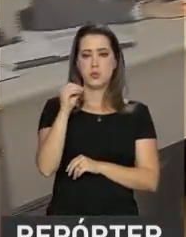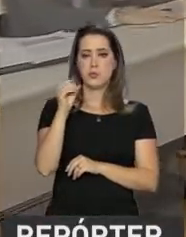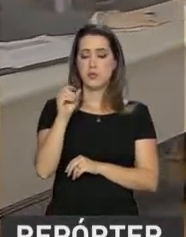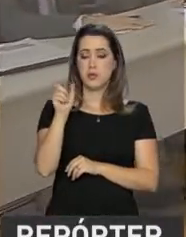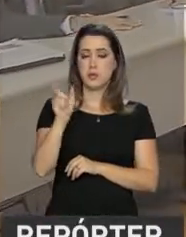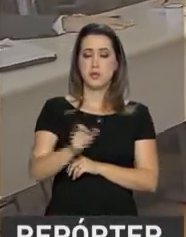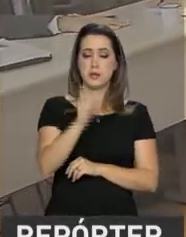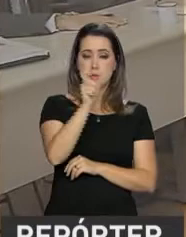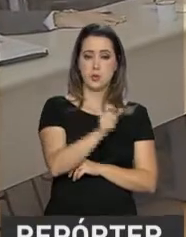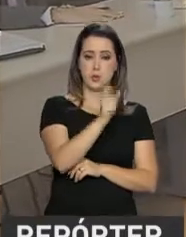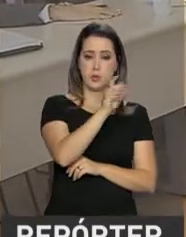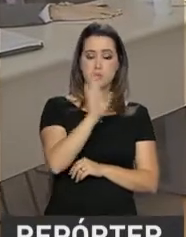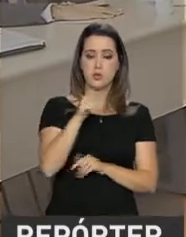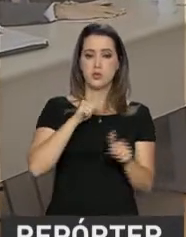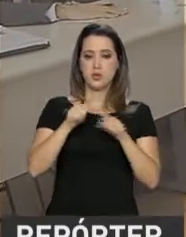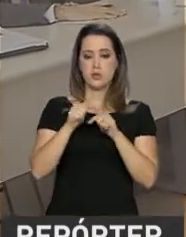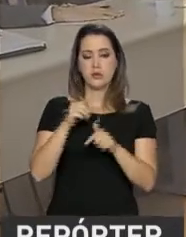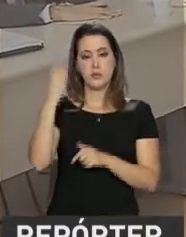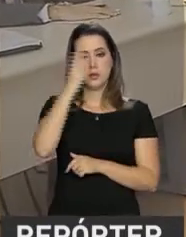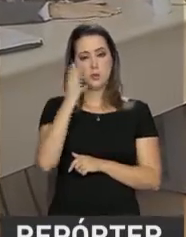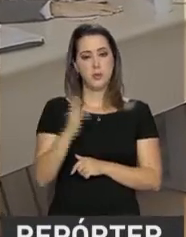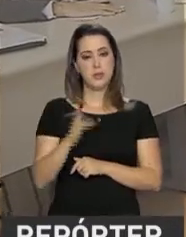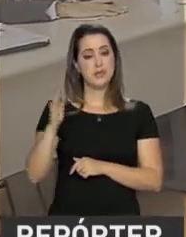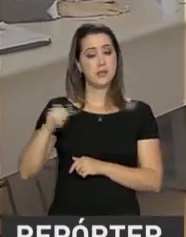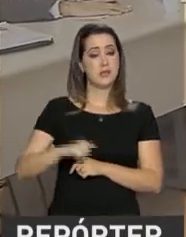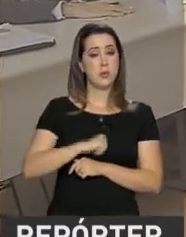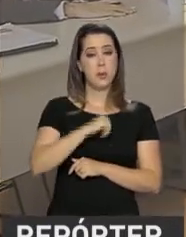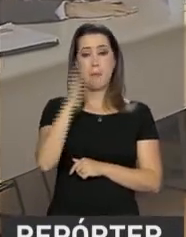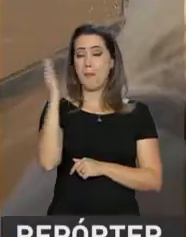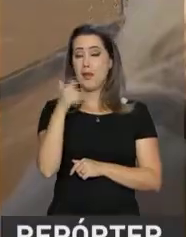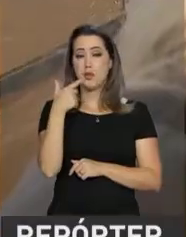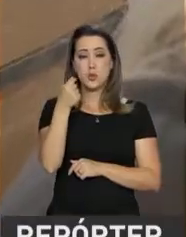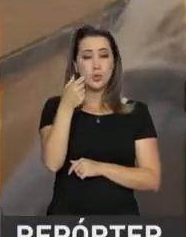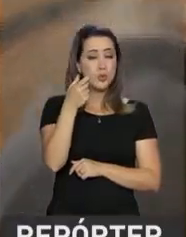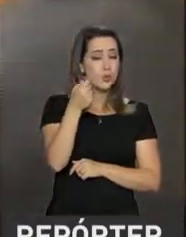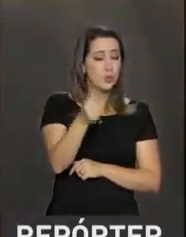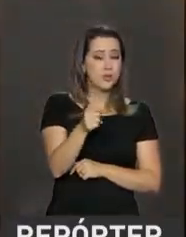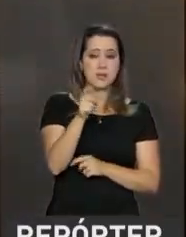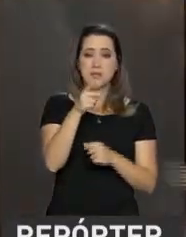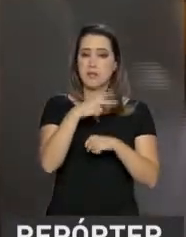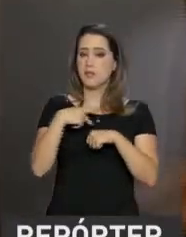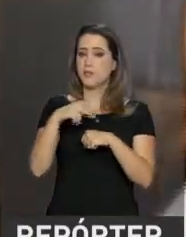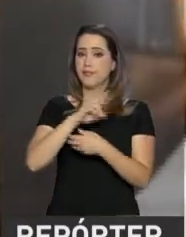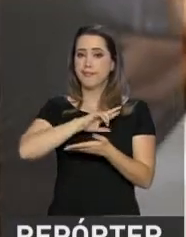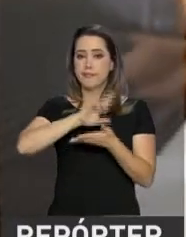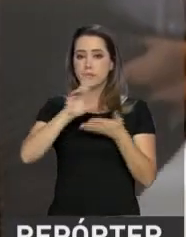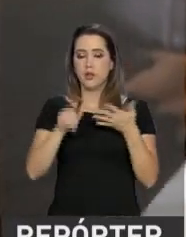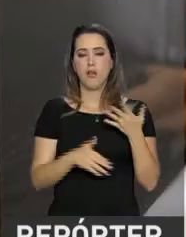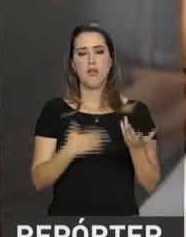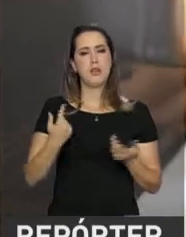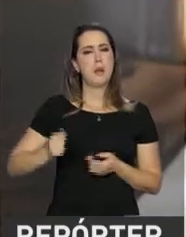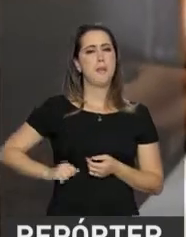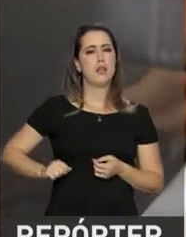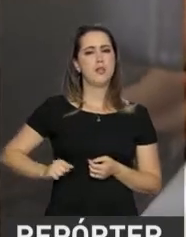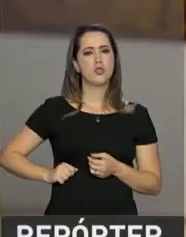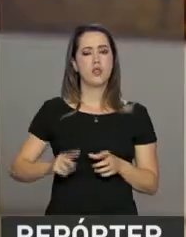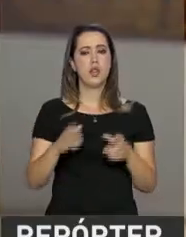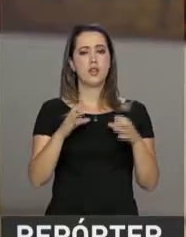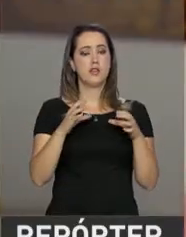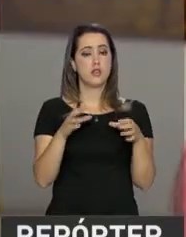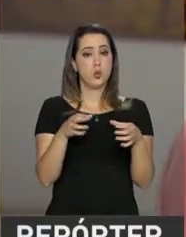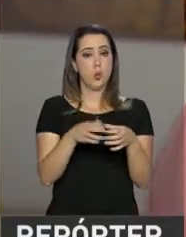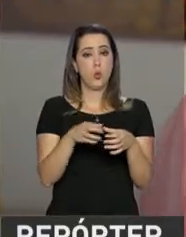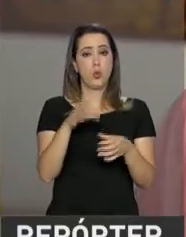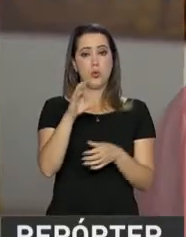1.500 diplomatas que atuam no Brasil e em mais de 200 representações no exterior, como embaixadas e consulados.